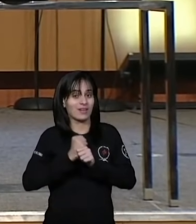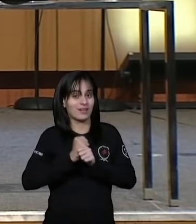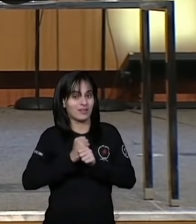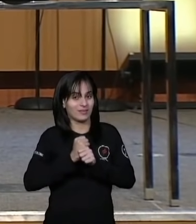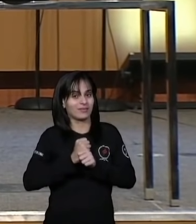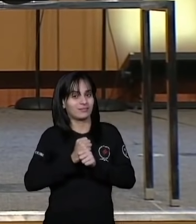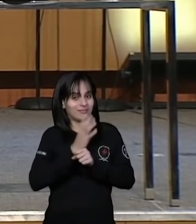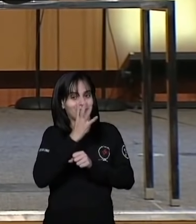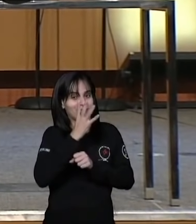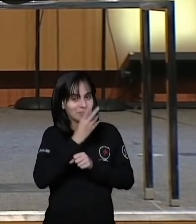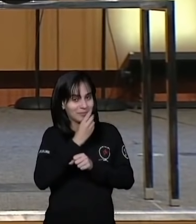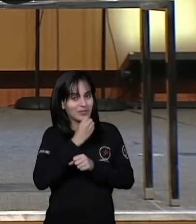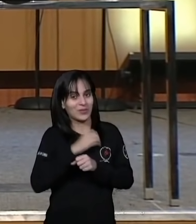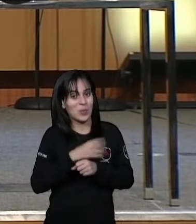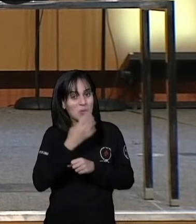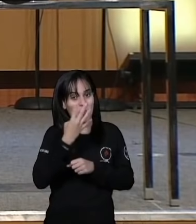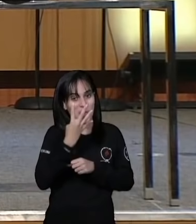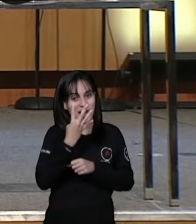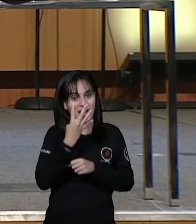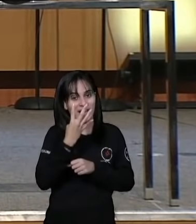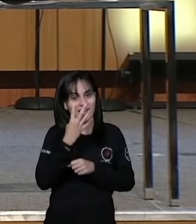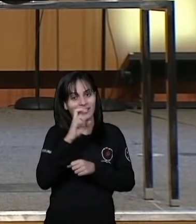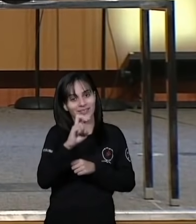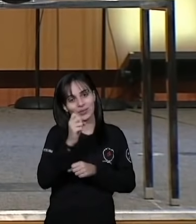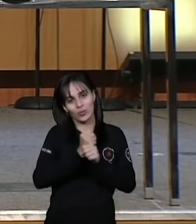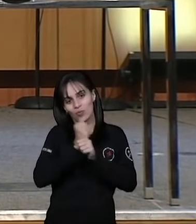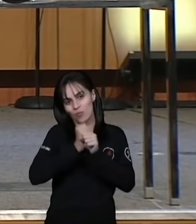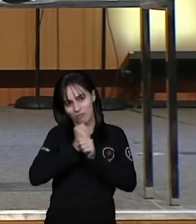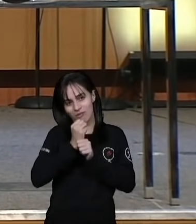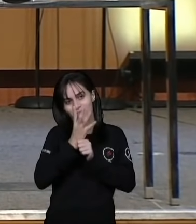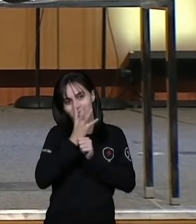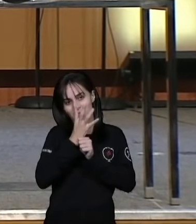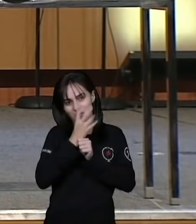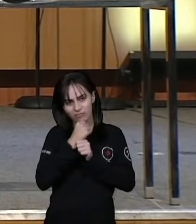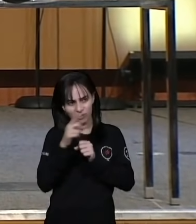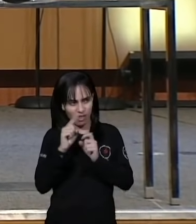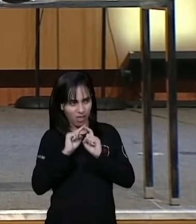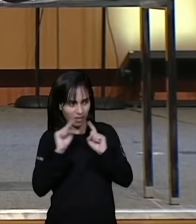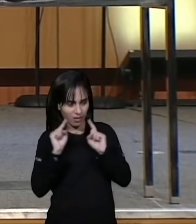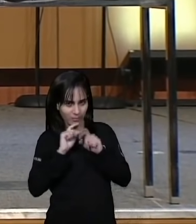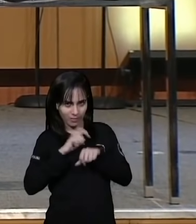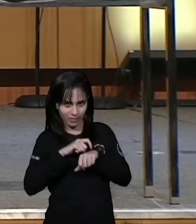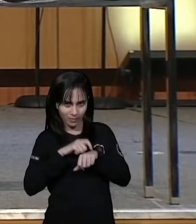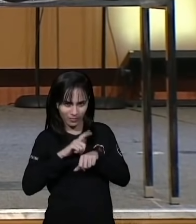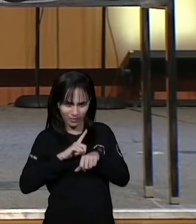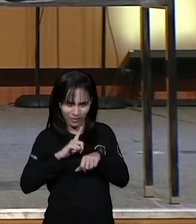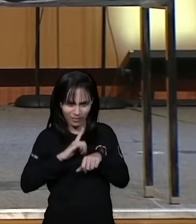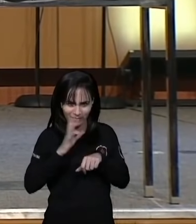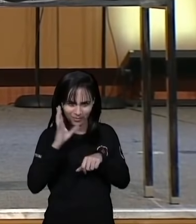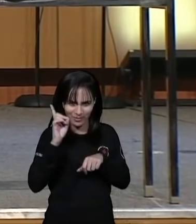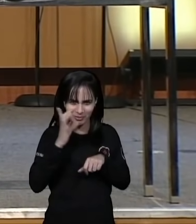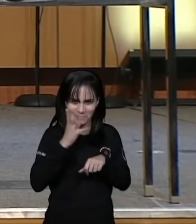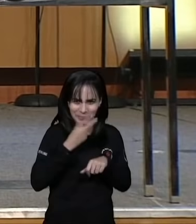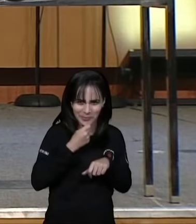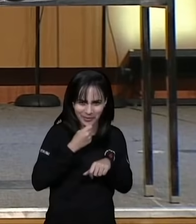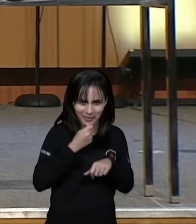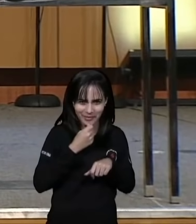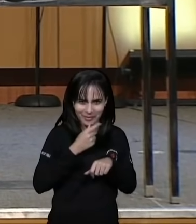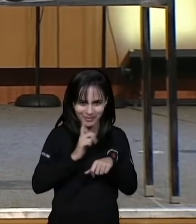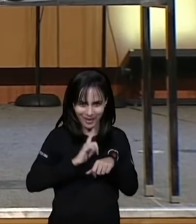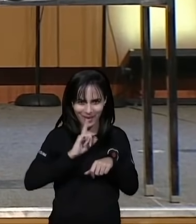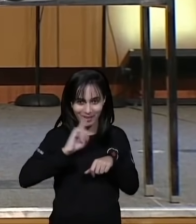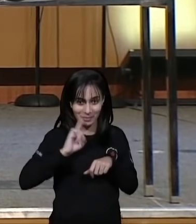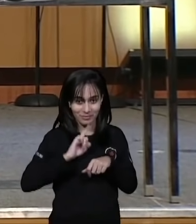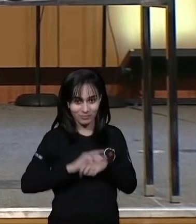para ele receber a promessa 45 anos tem alguém reclamando de tempo aqui que Deus está demorando por algum acaso